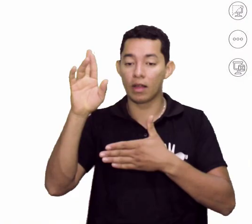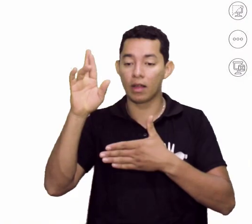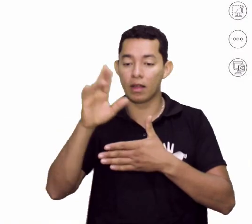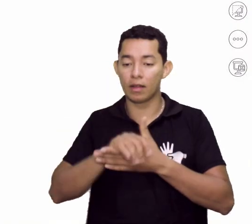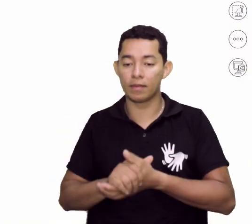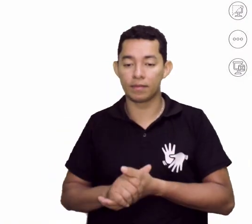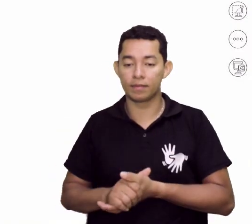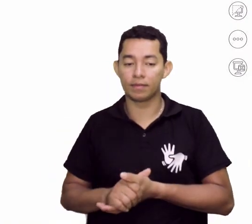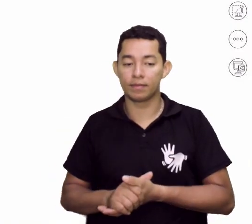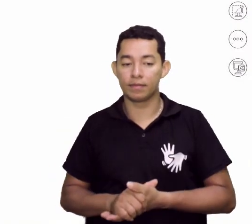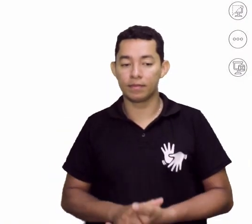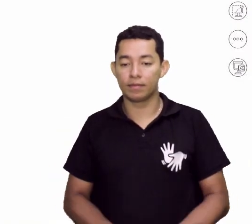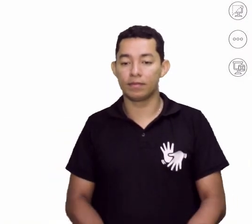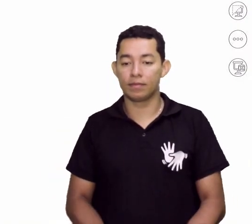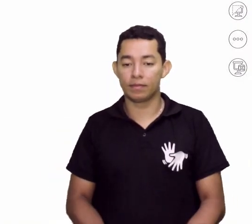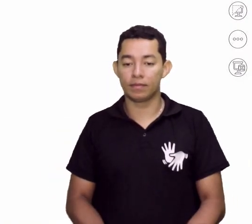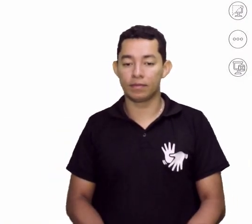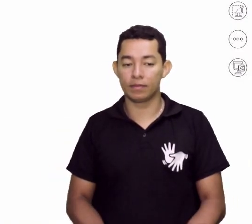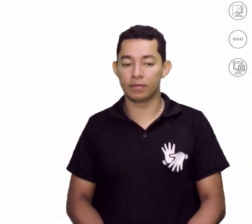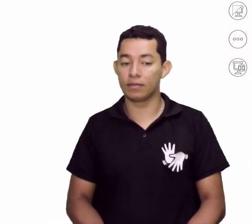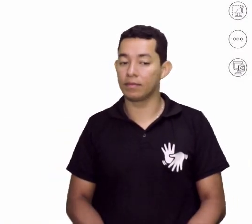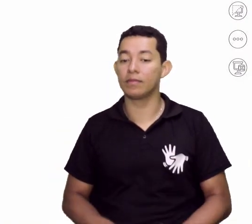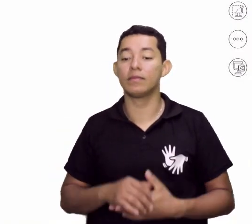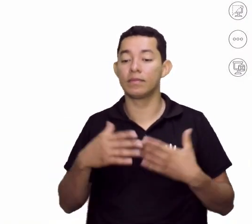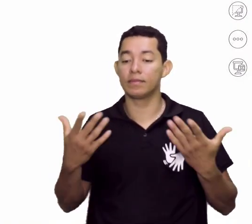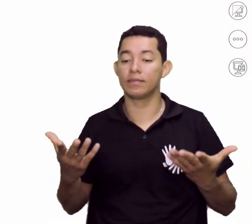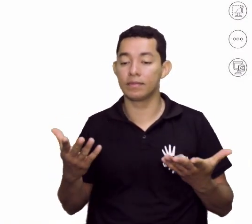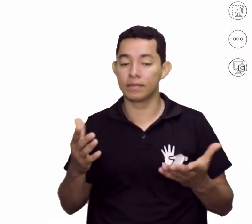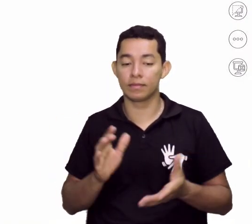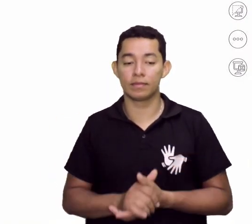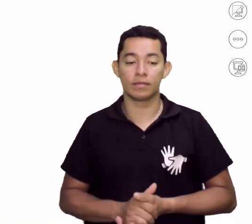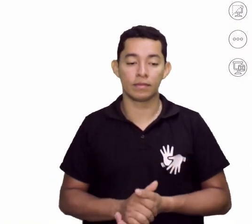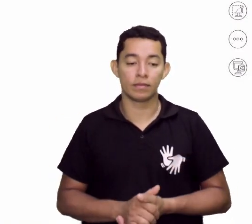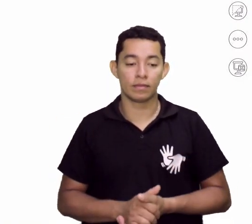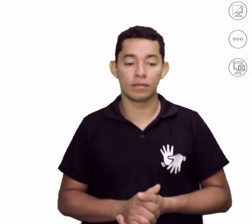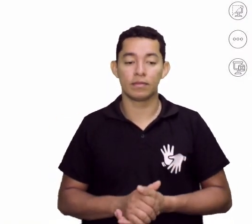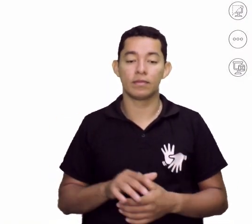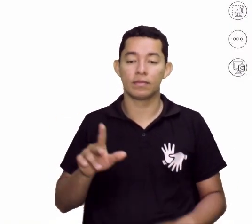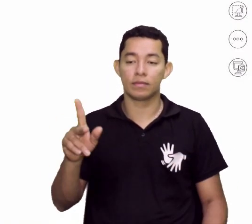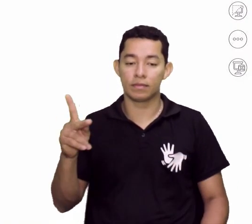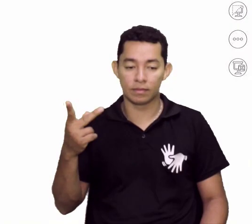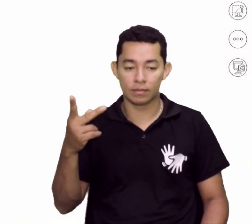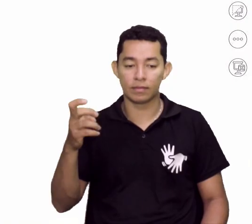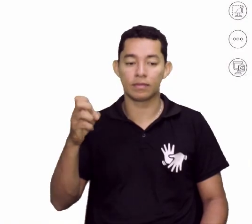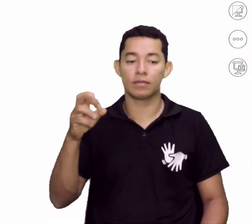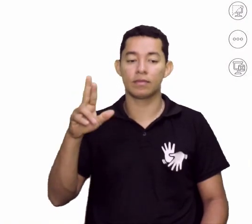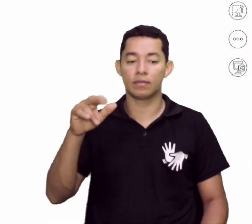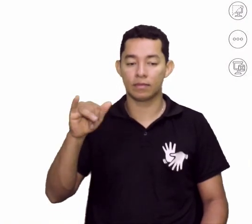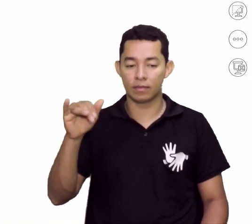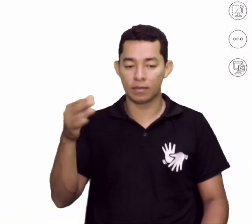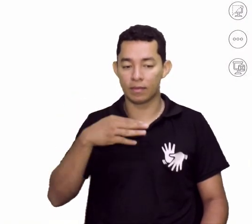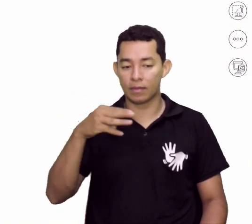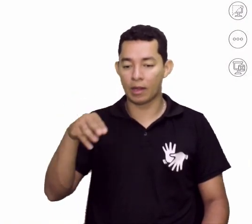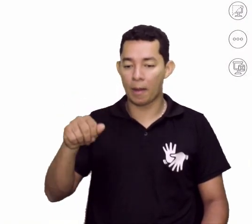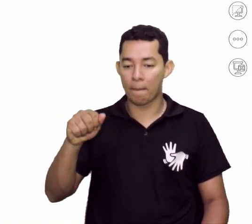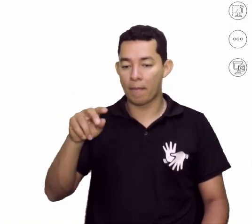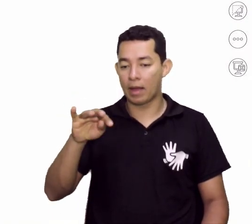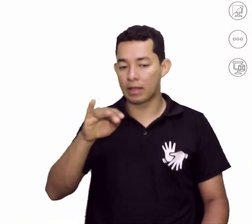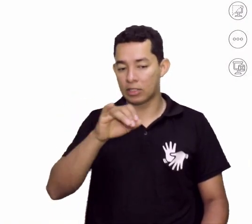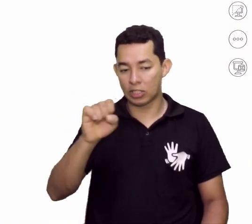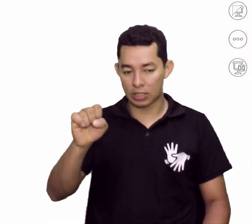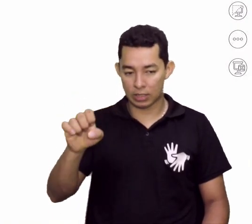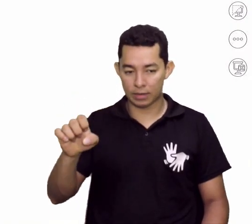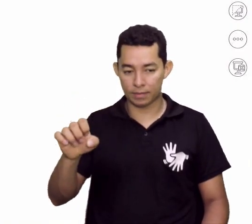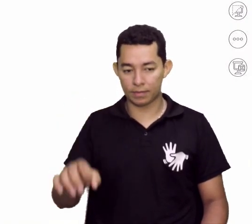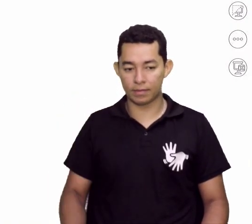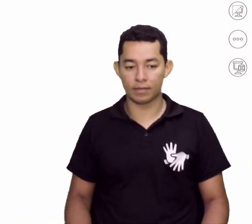você prestou atenção mesmo, hein? Não tem dúvida, né? O Henri Matisse. Entre esses